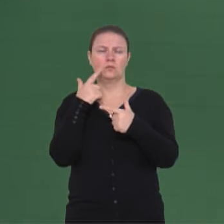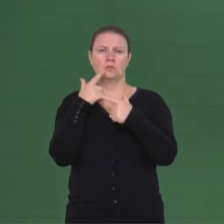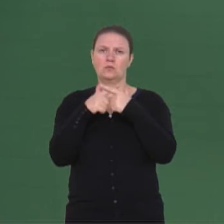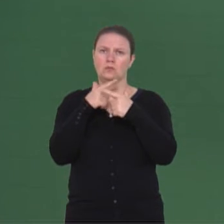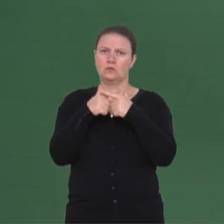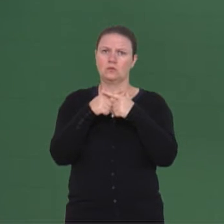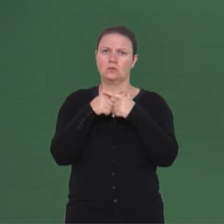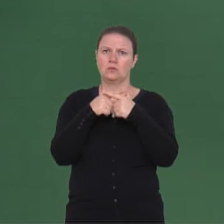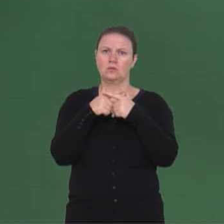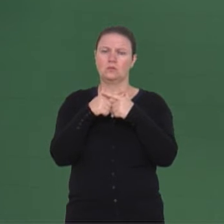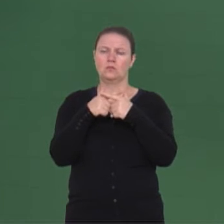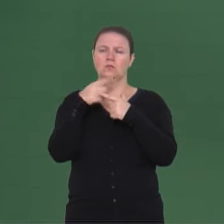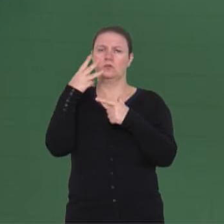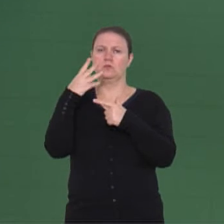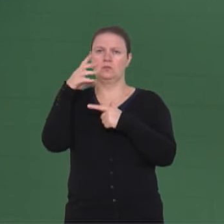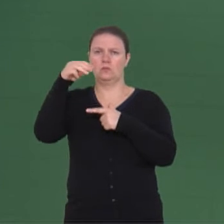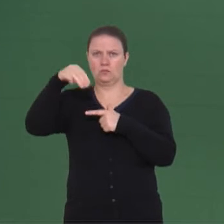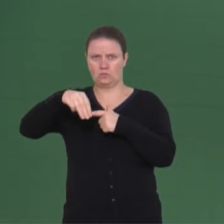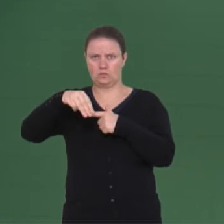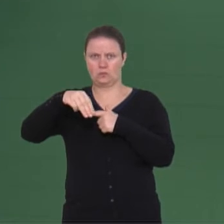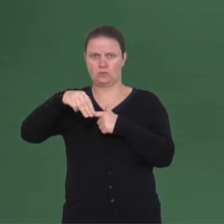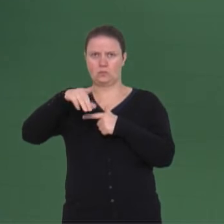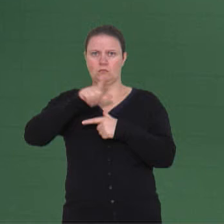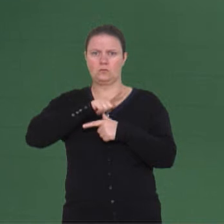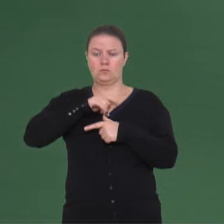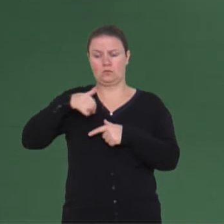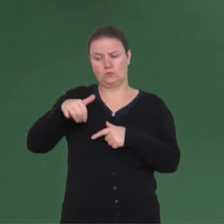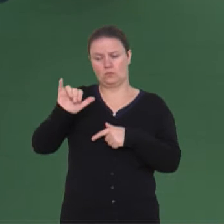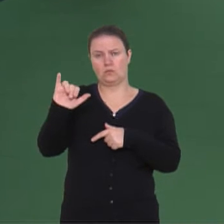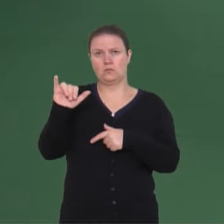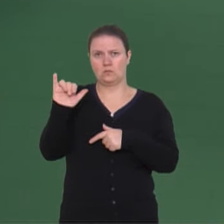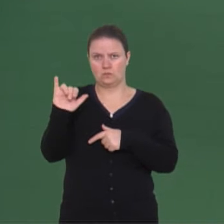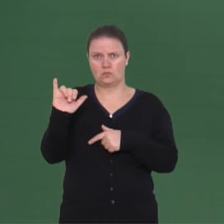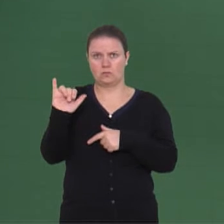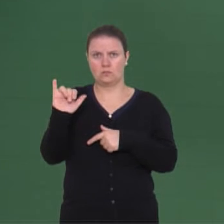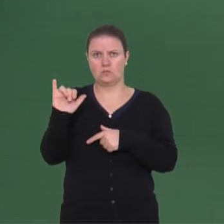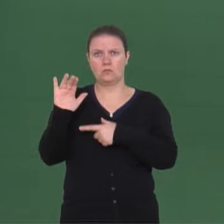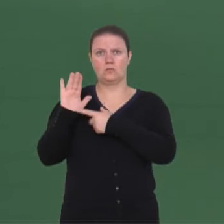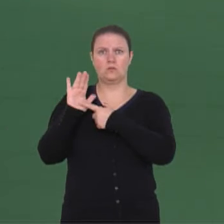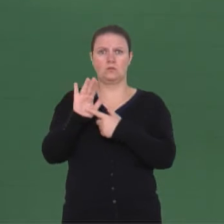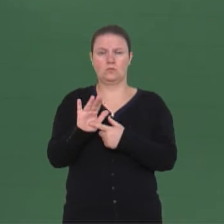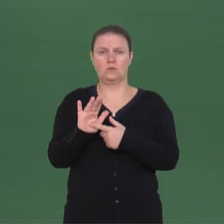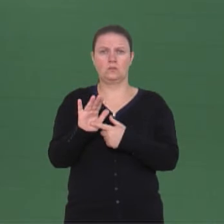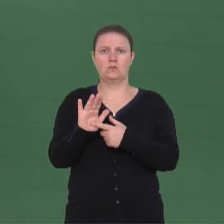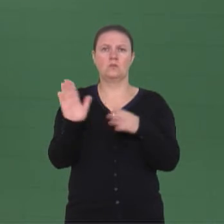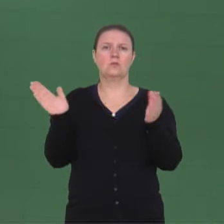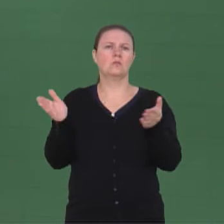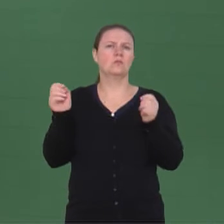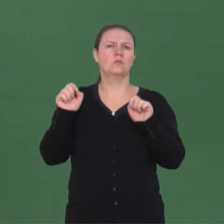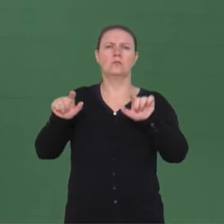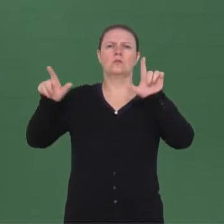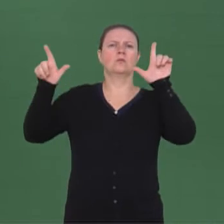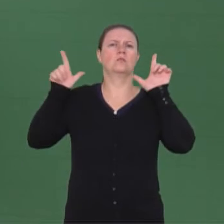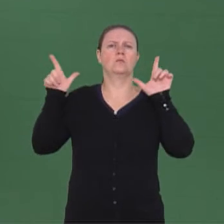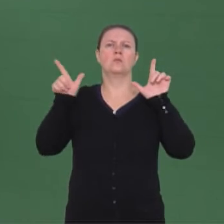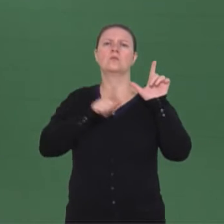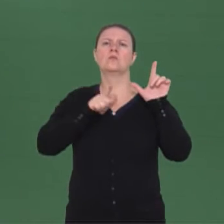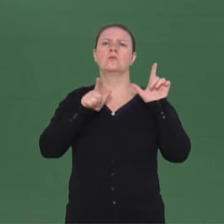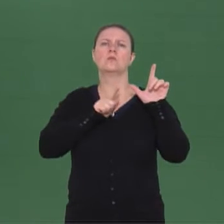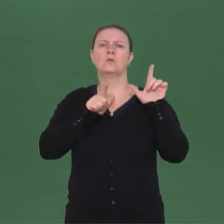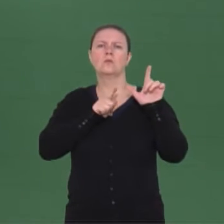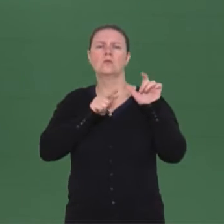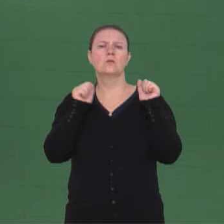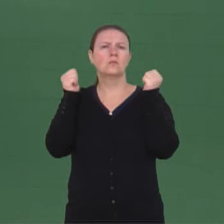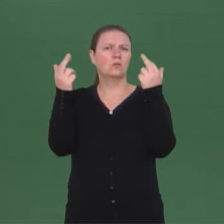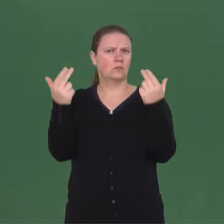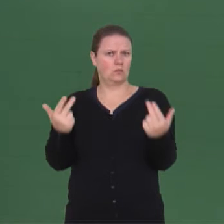Olha nesse segundo aqui, eu tenho em comum o y. Y em evidência, m mais 3m. Logo, eu tenho em